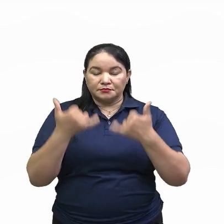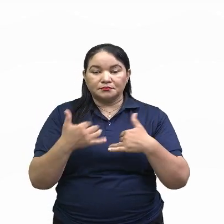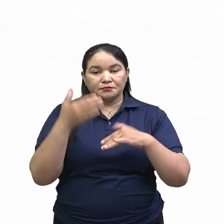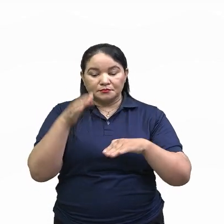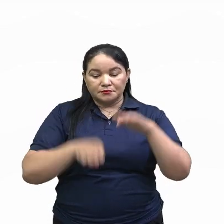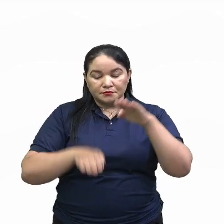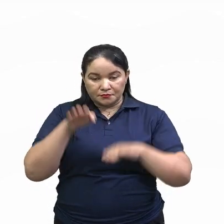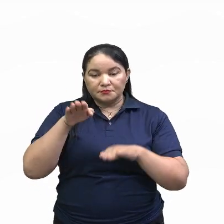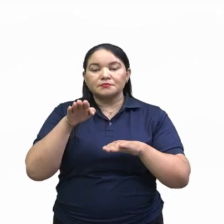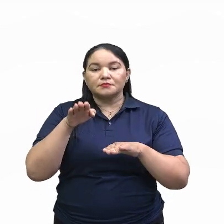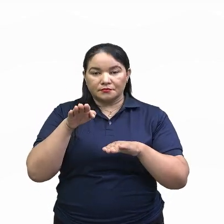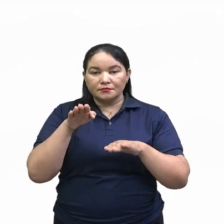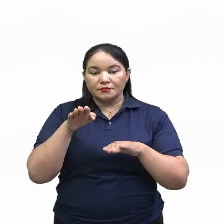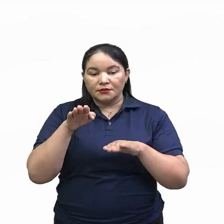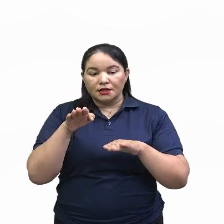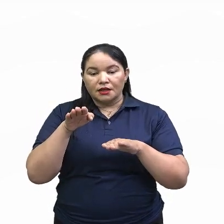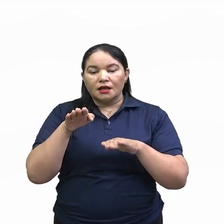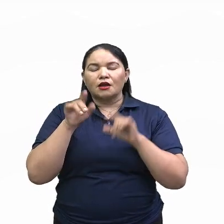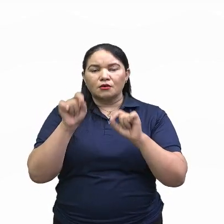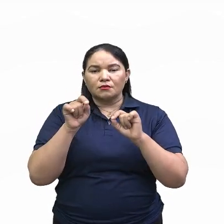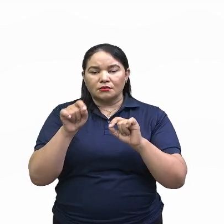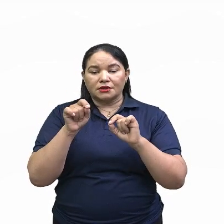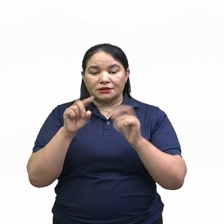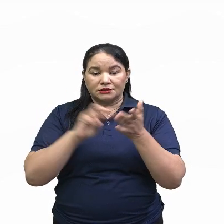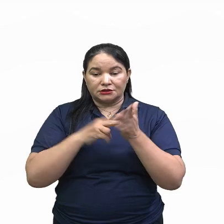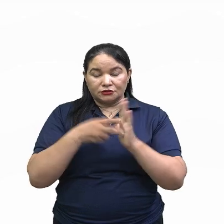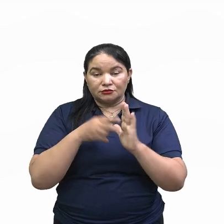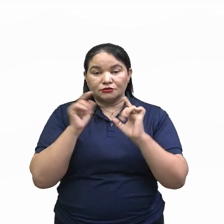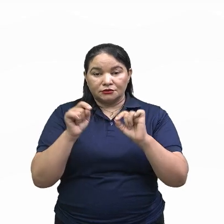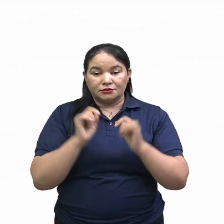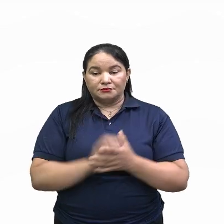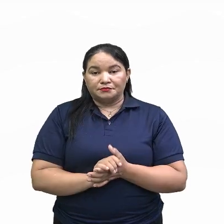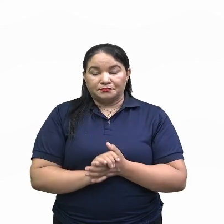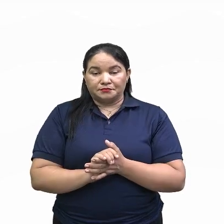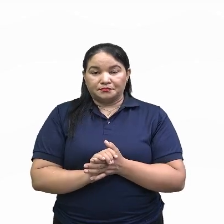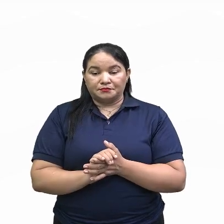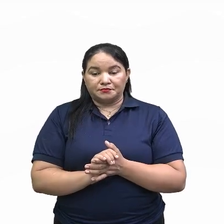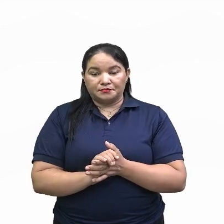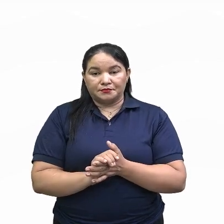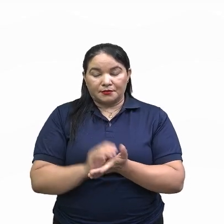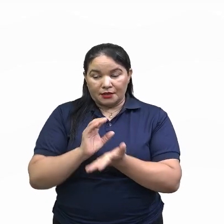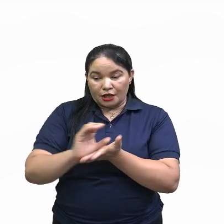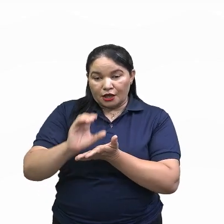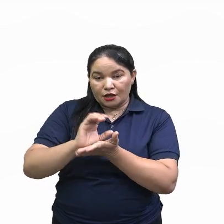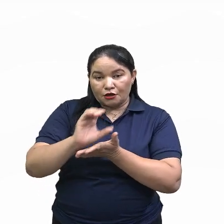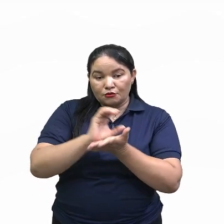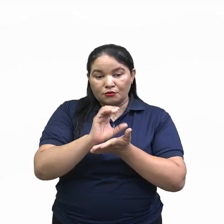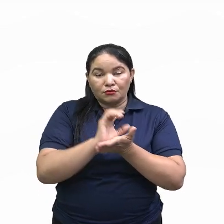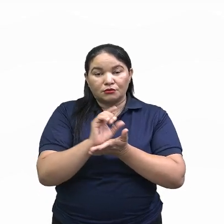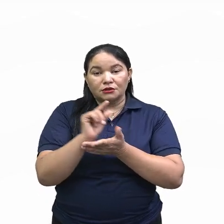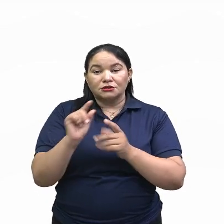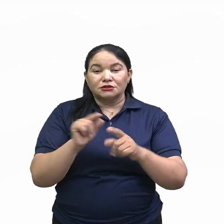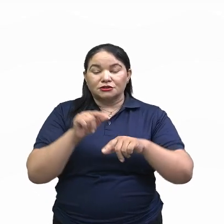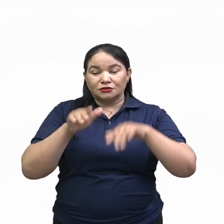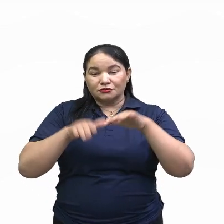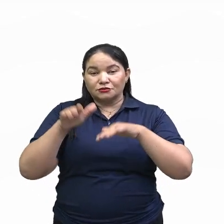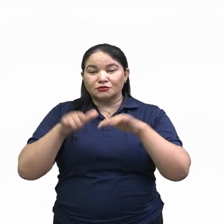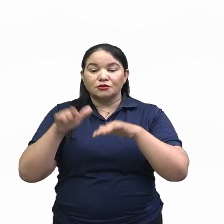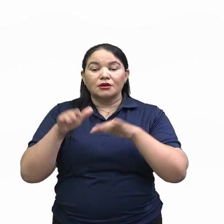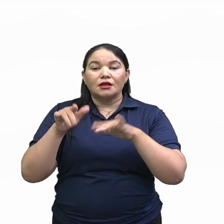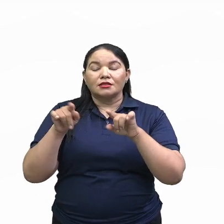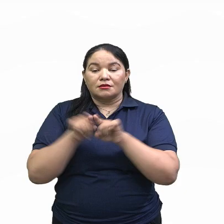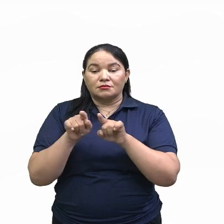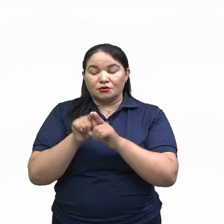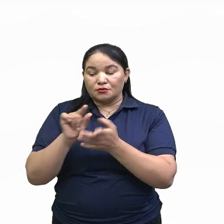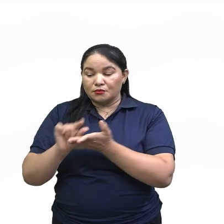desigualdade social, desculpa, refere-se à distribuição desigual de recursos, oportunidades